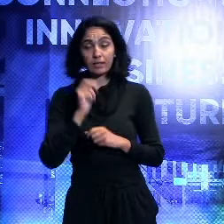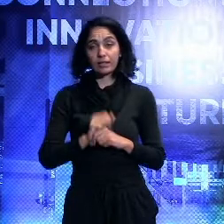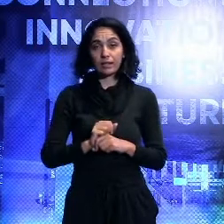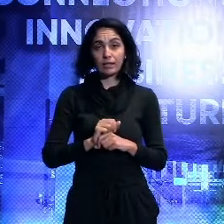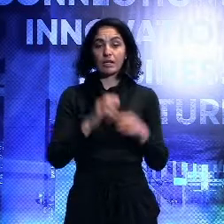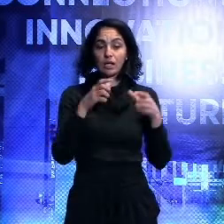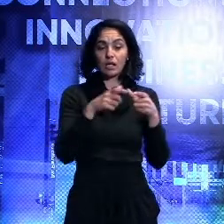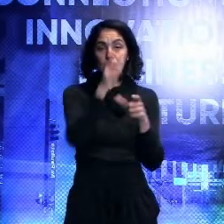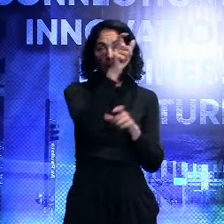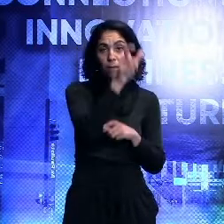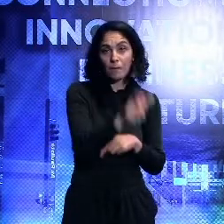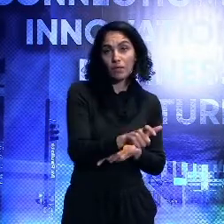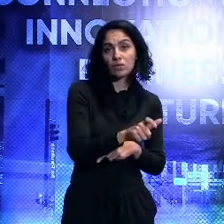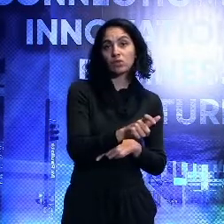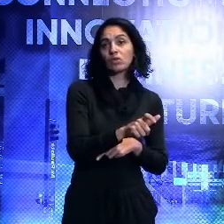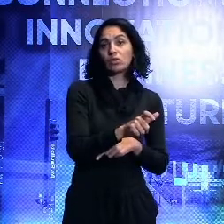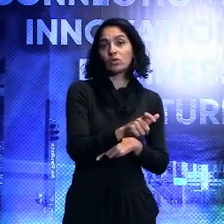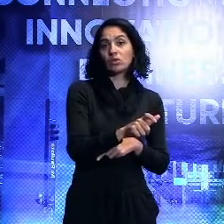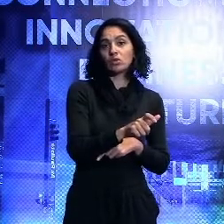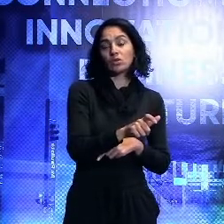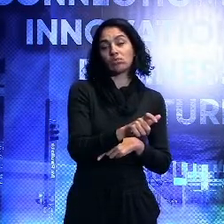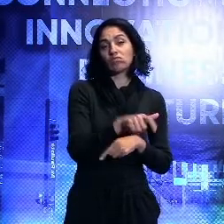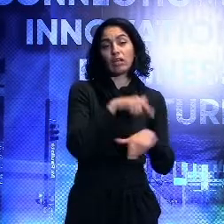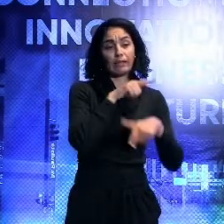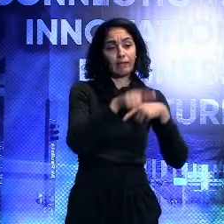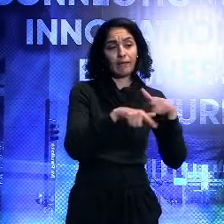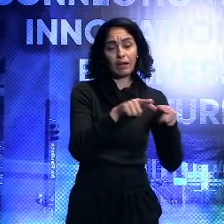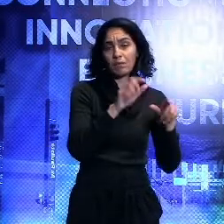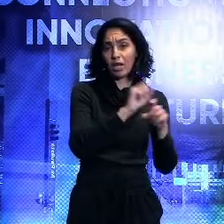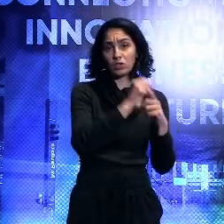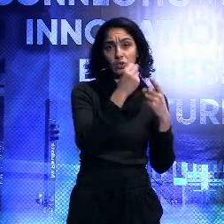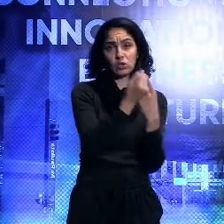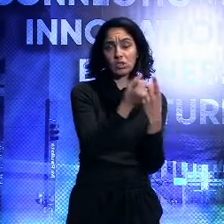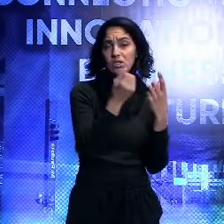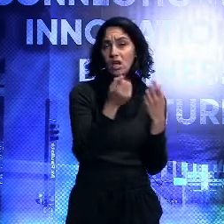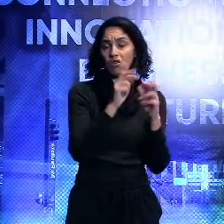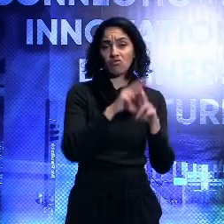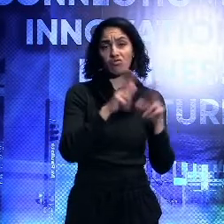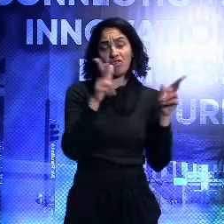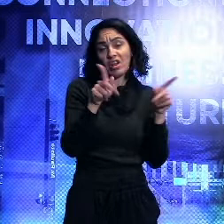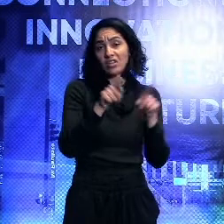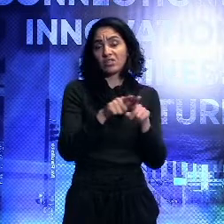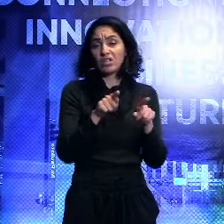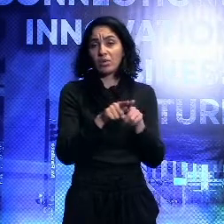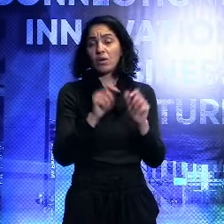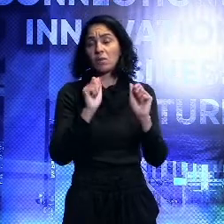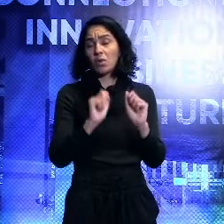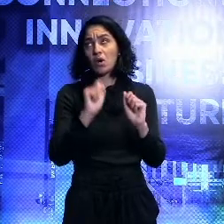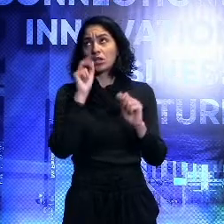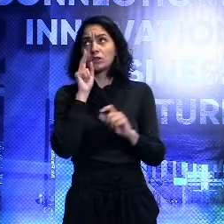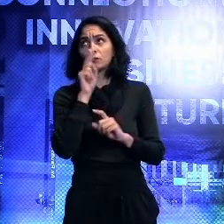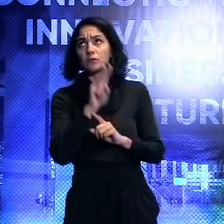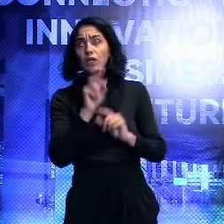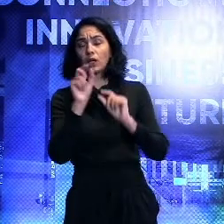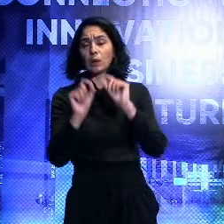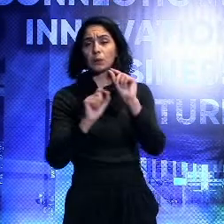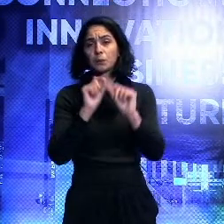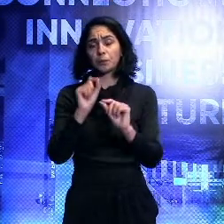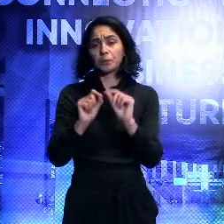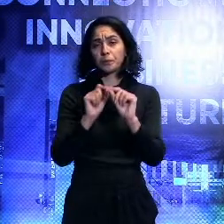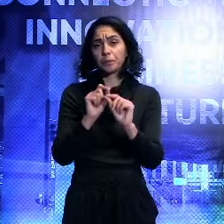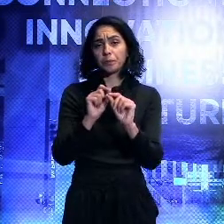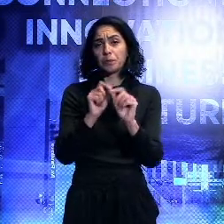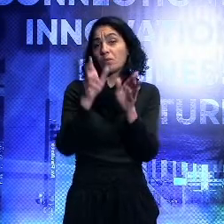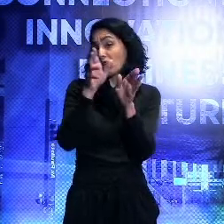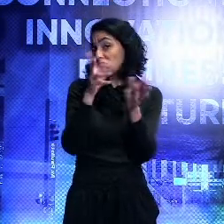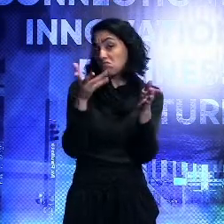em camadas econômicas diferentes daquelas que são o nosso target, mas que poderiam estar usando o nosso produto. A gente pode visualizar orientação